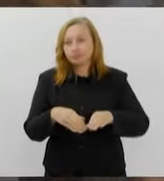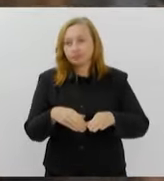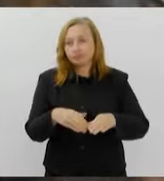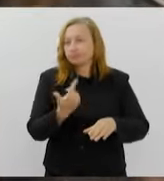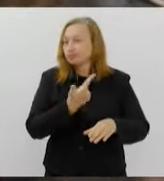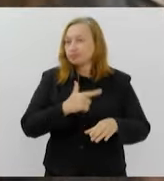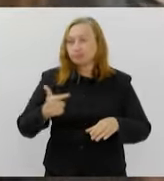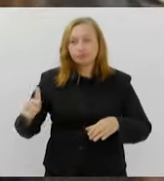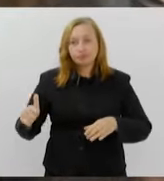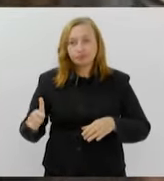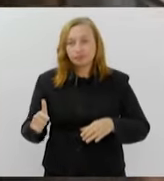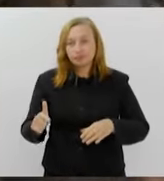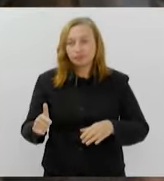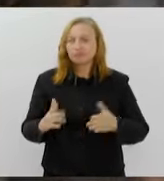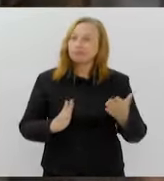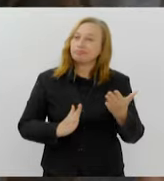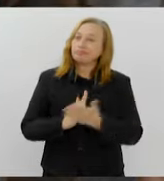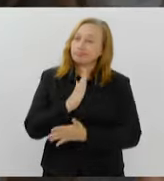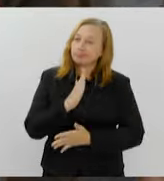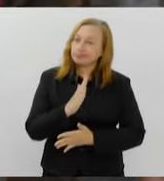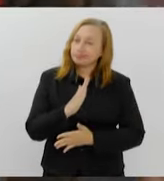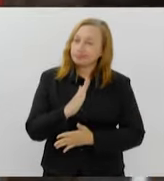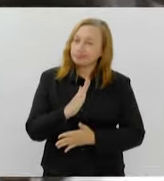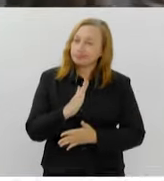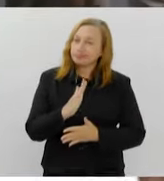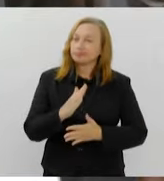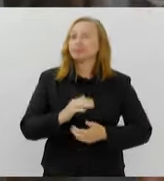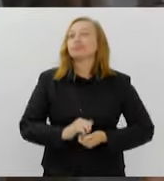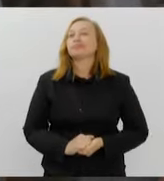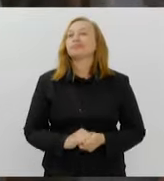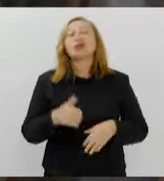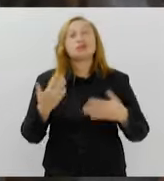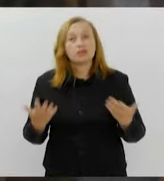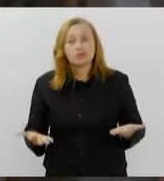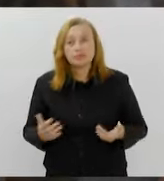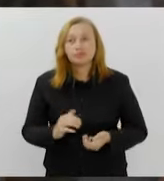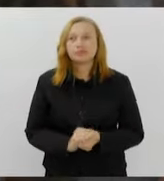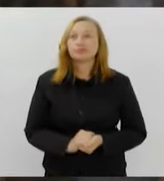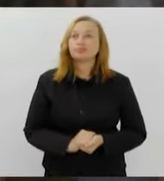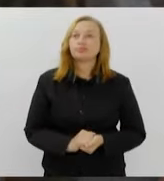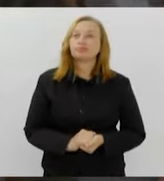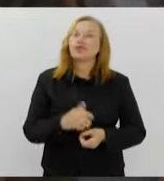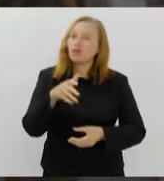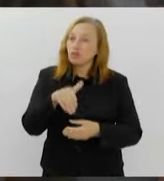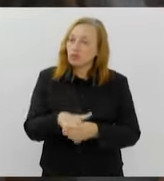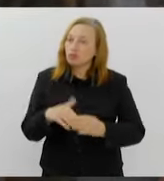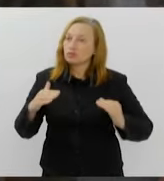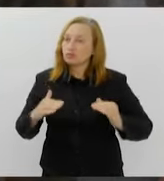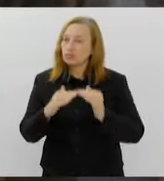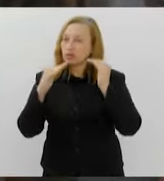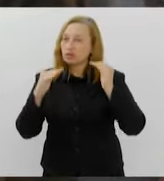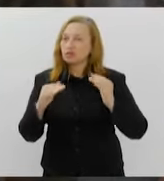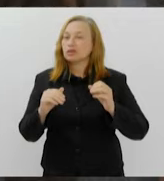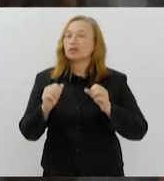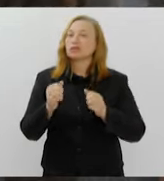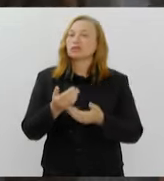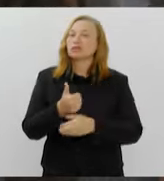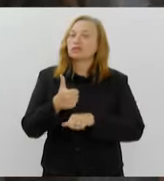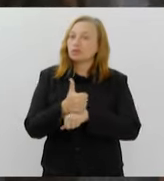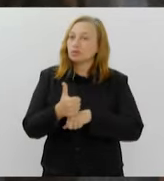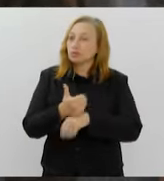não tiveram sua aprovação e a suação garantida então fica aqui o nosso voto favorável esses profissionais